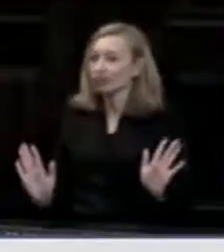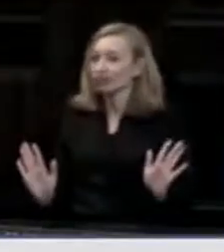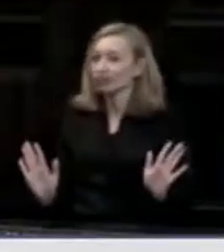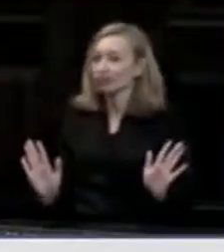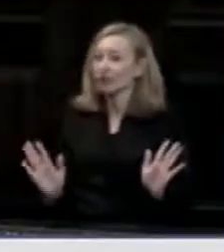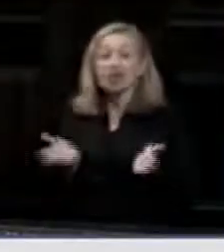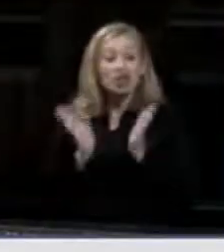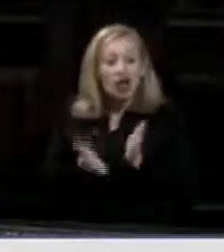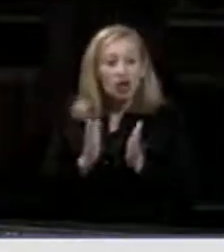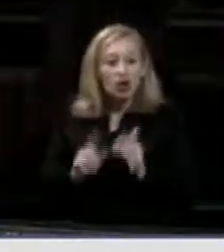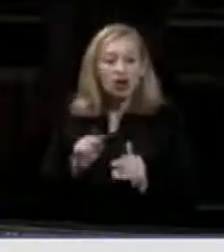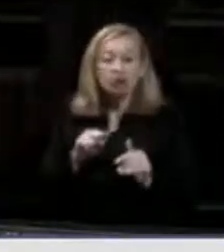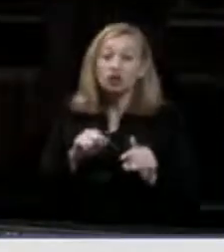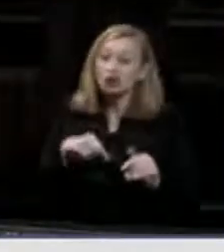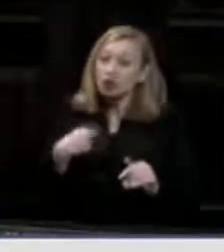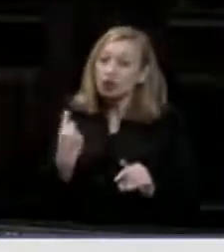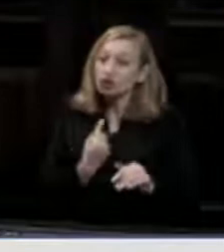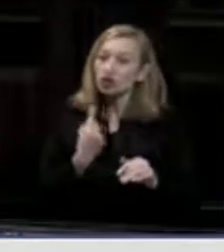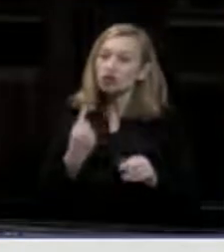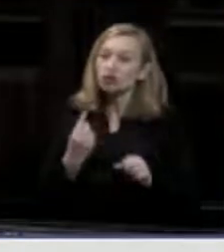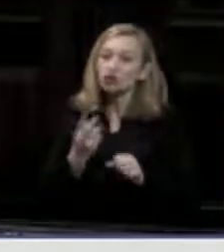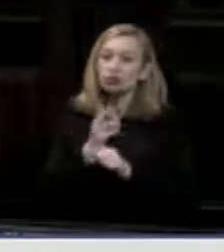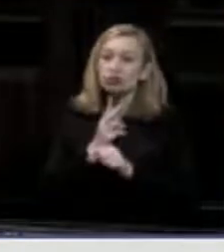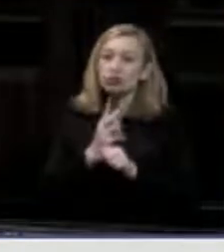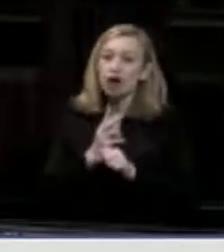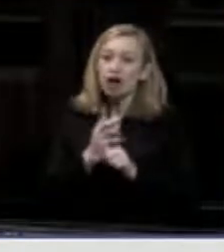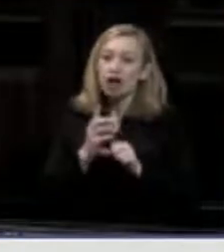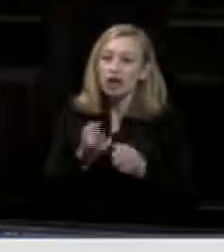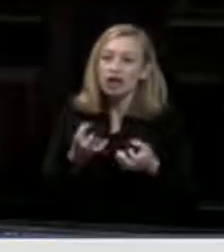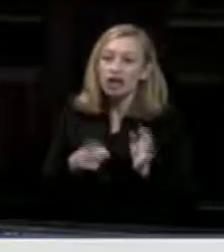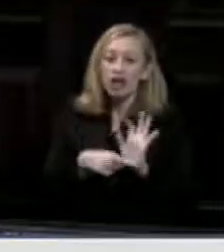de segurança e gestão.